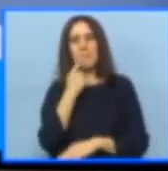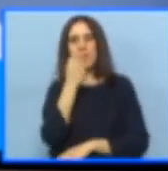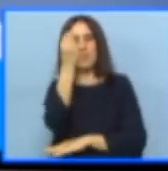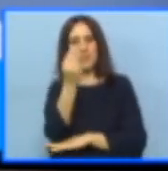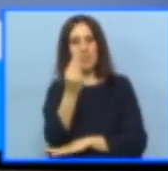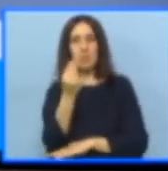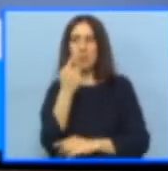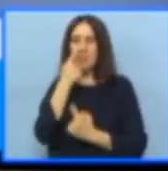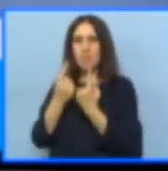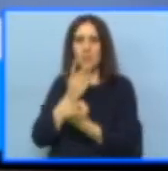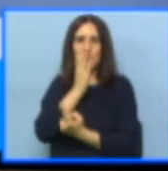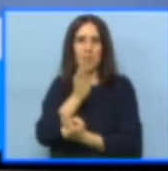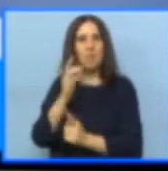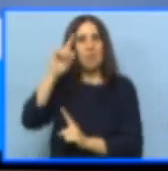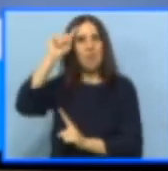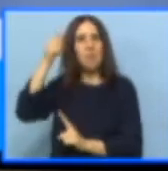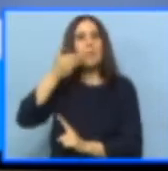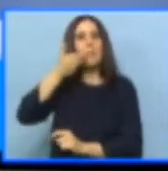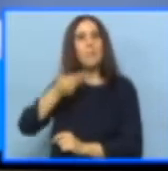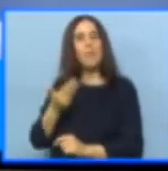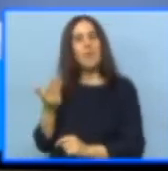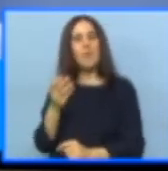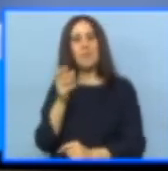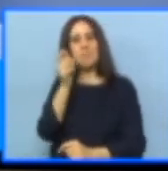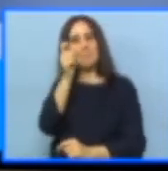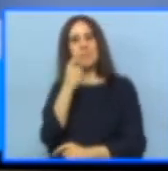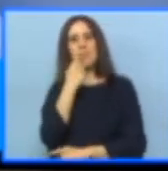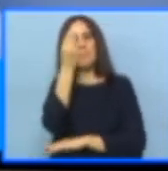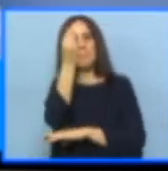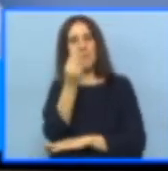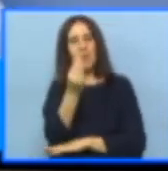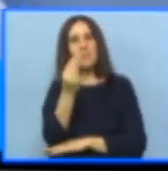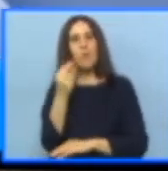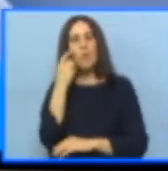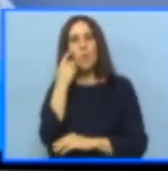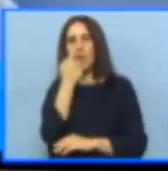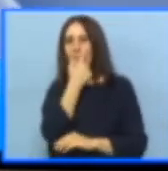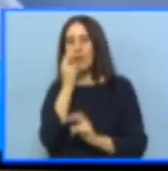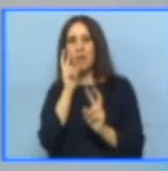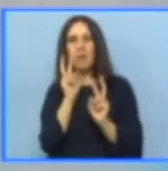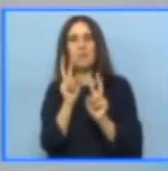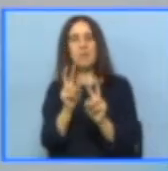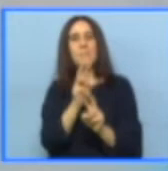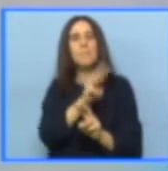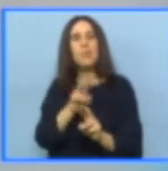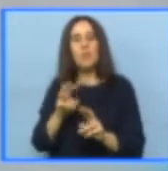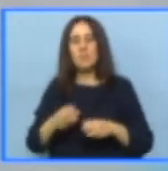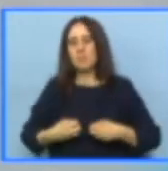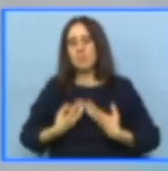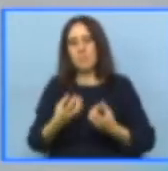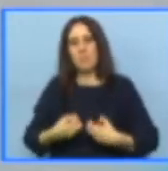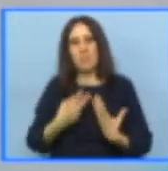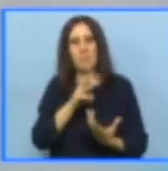como disse alguém, e sábia e doutamente, uma imagem carregada de milhões de olhares e de milhões de desabafos que ali são